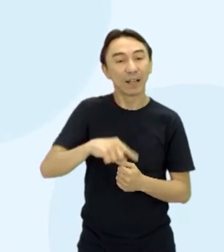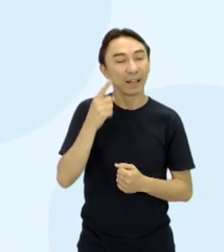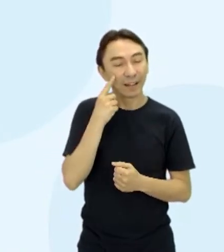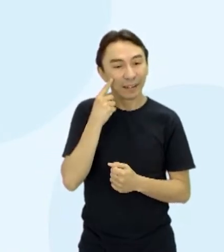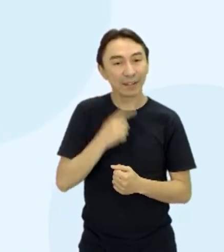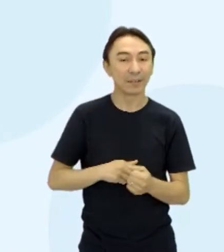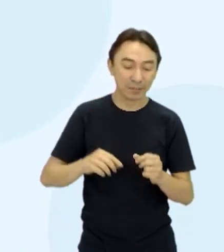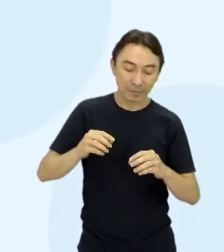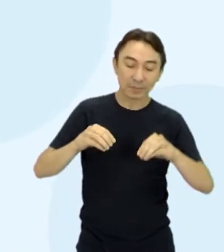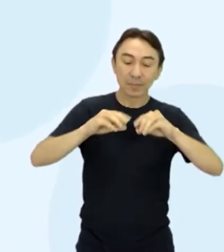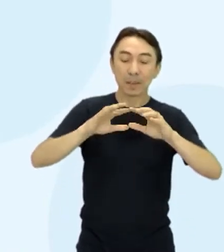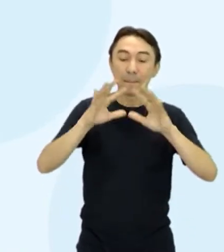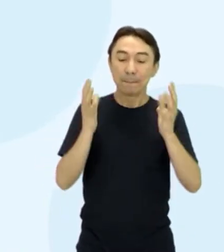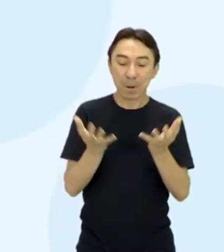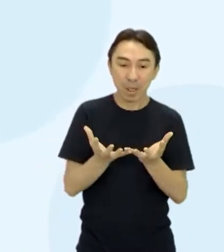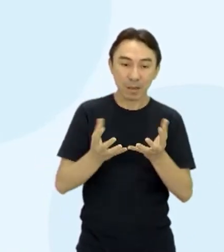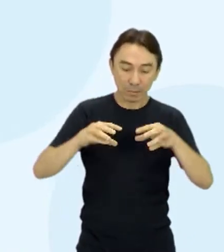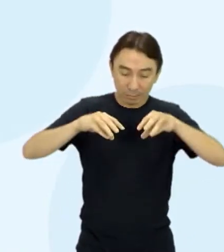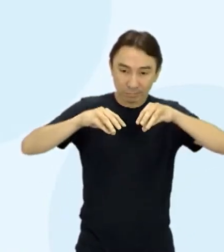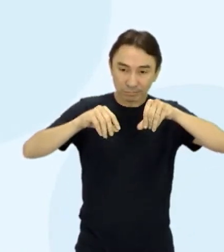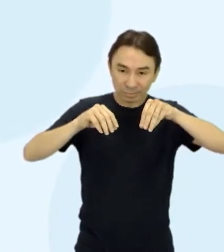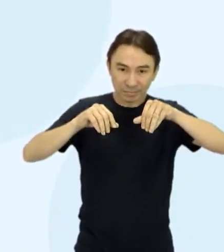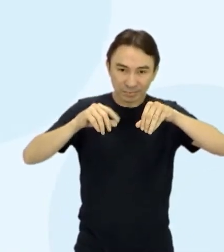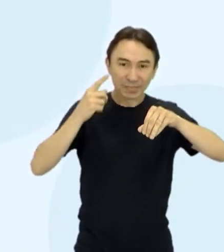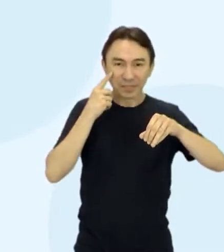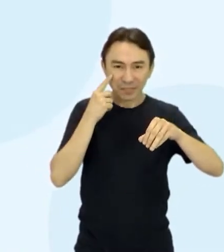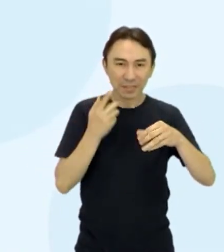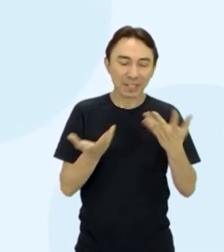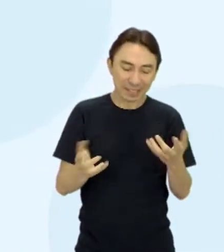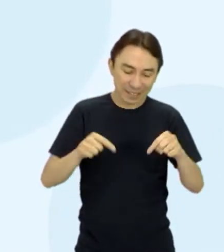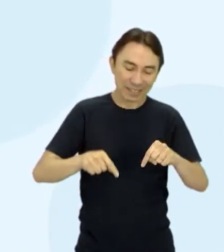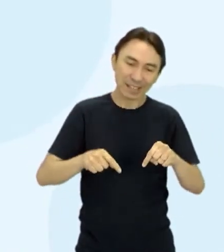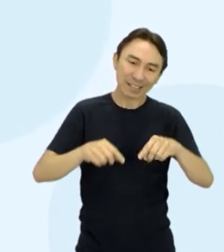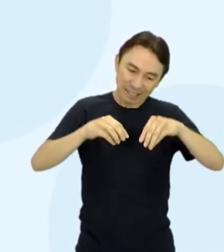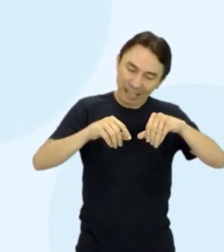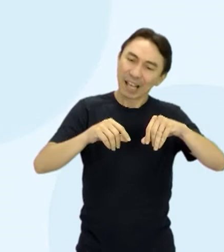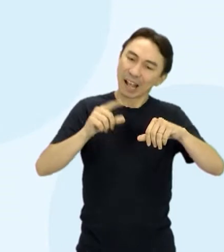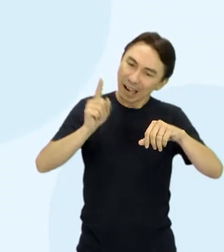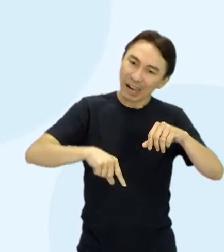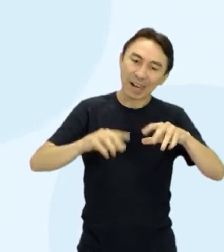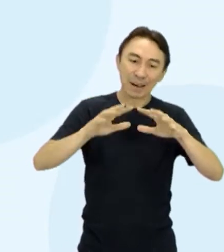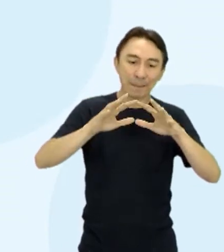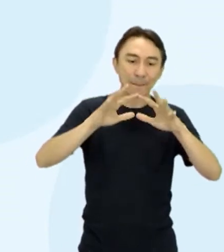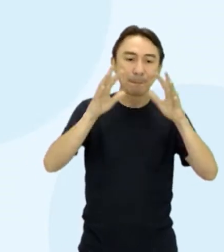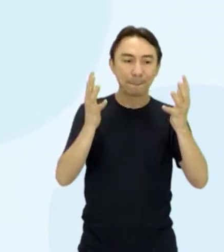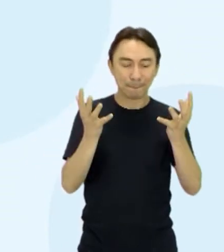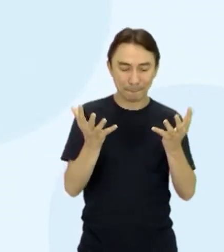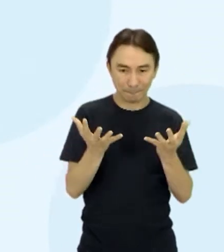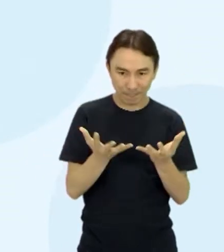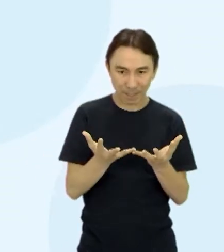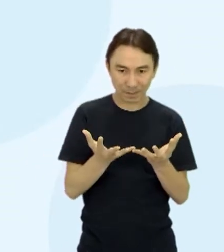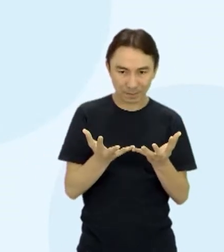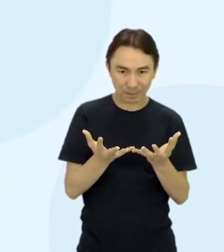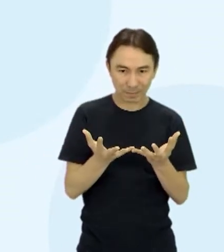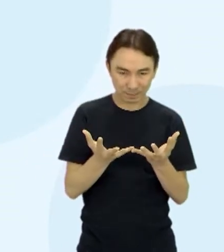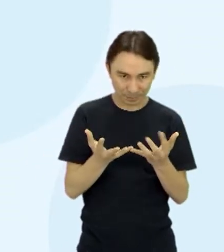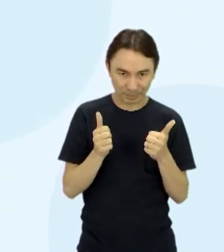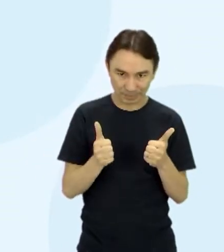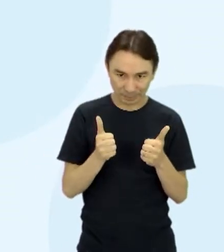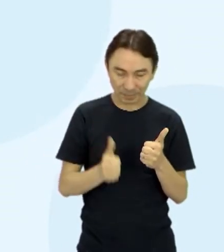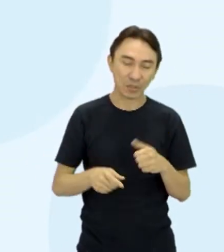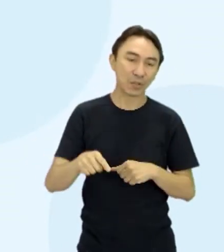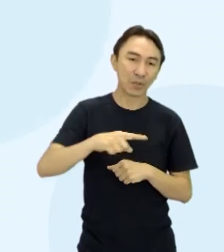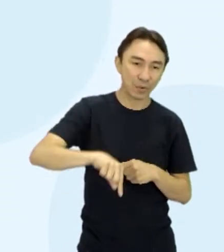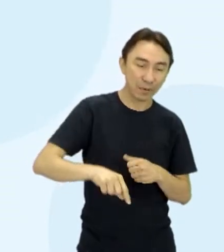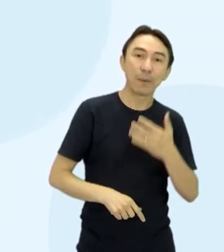apresentar argumentos e evidências da esfericidade da Terra. Aqui a gente não vai provar nada, a gente vai argumentar. Vai usar o